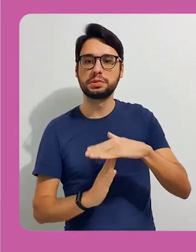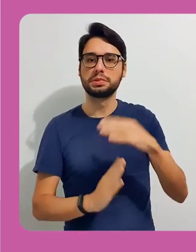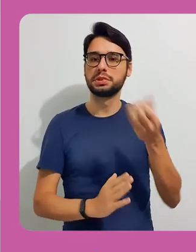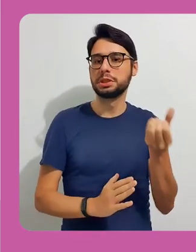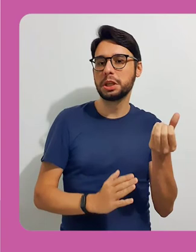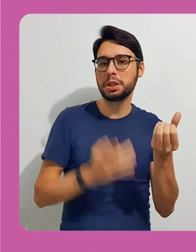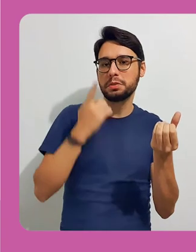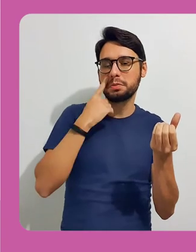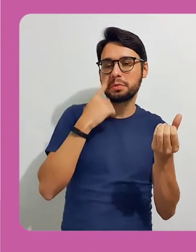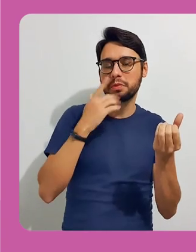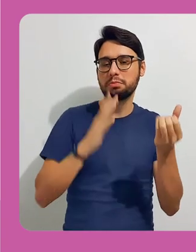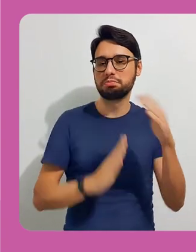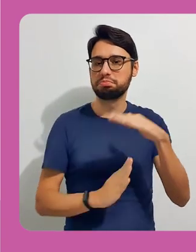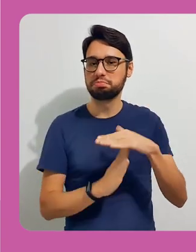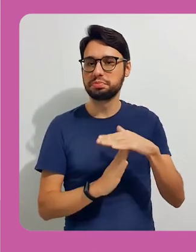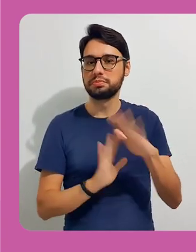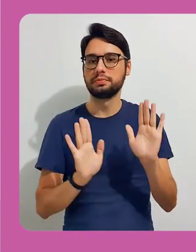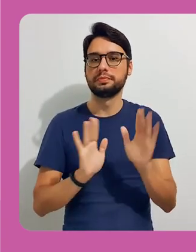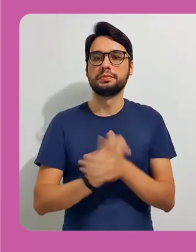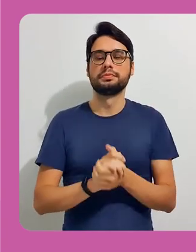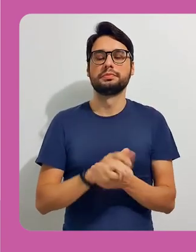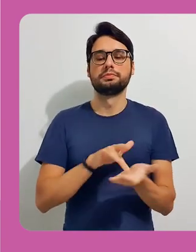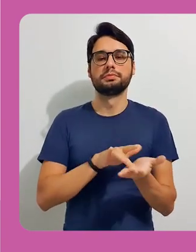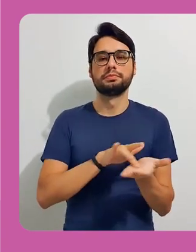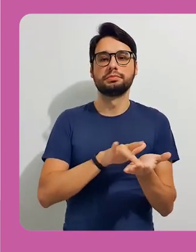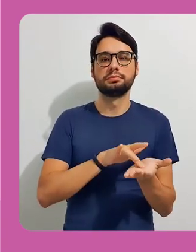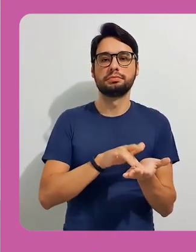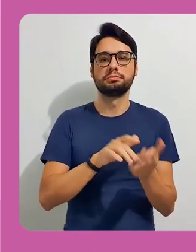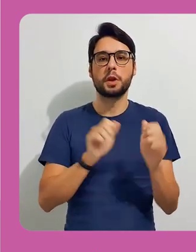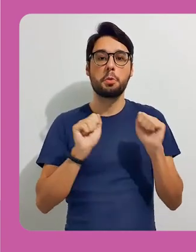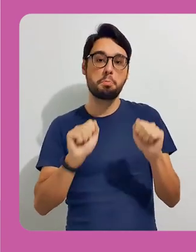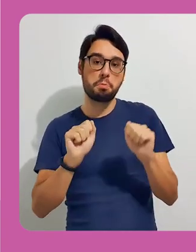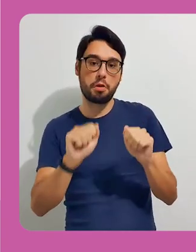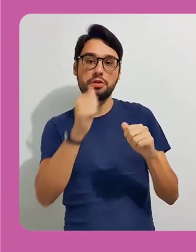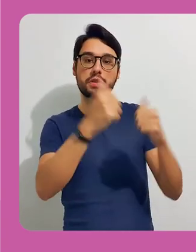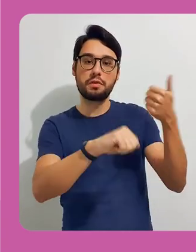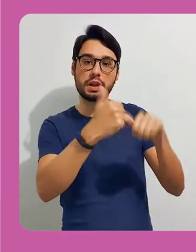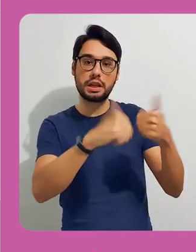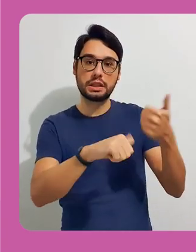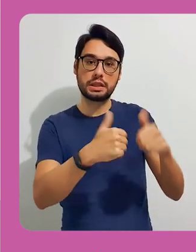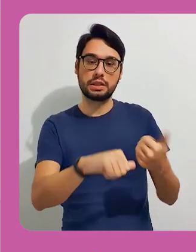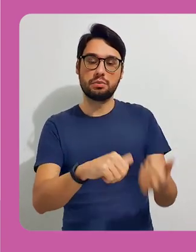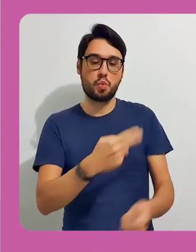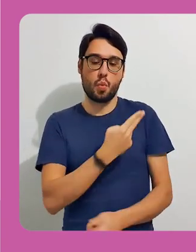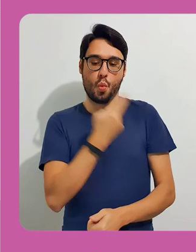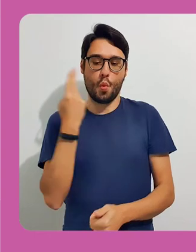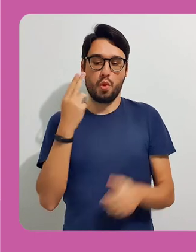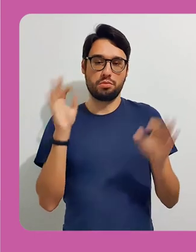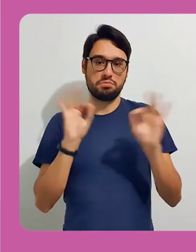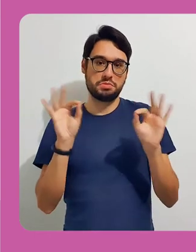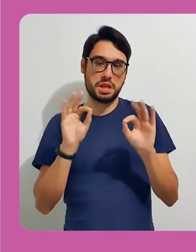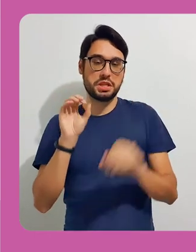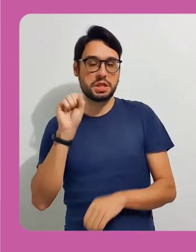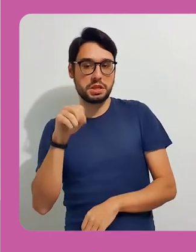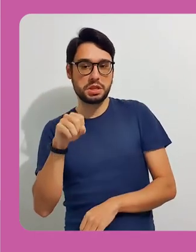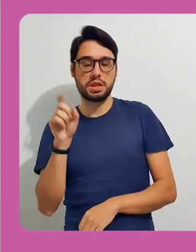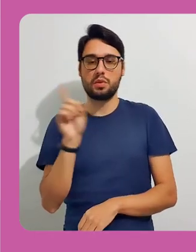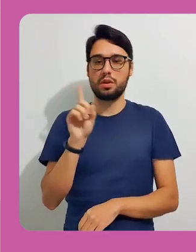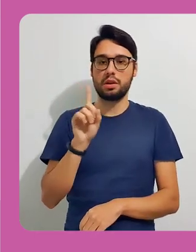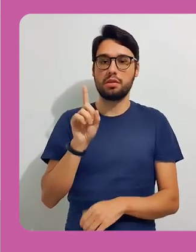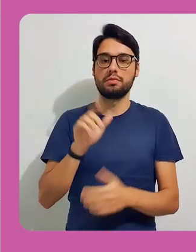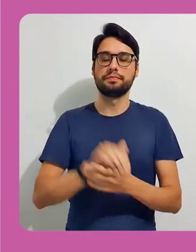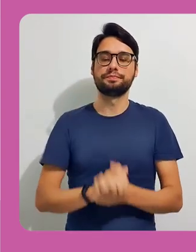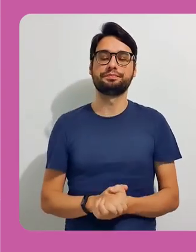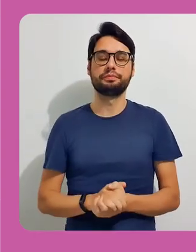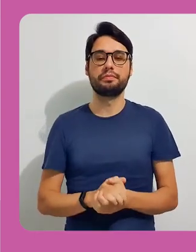nota para aprovação final para dar o formação é seis vamos dizer que isso seja uma prova que eu vou fazer então vamos